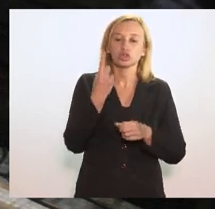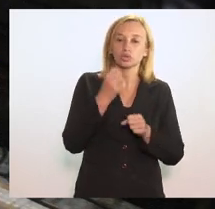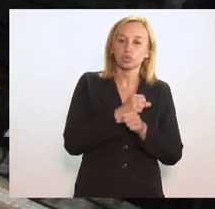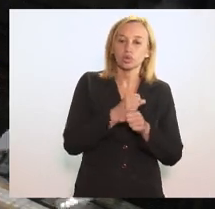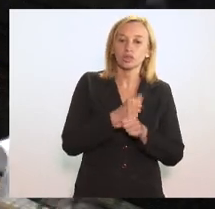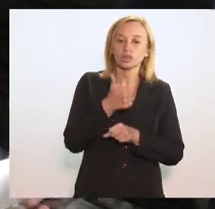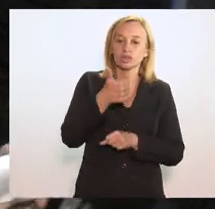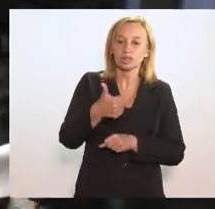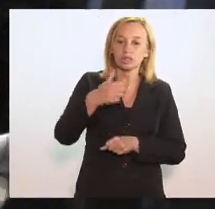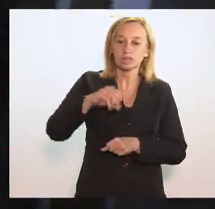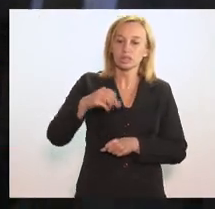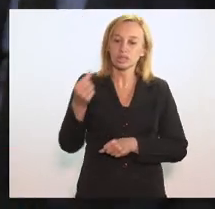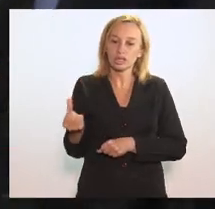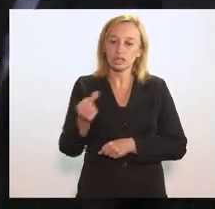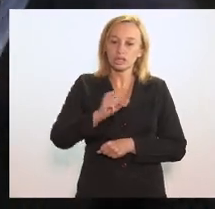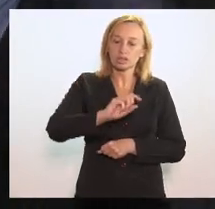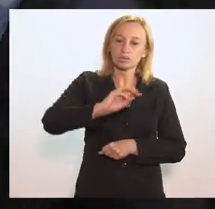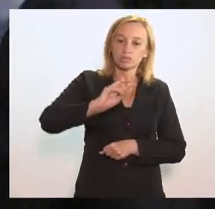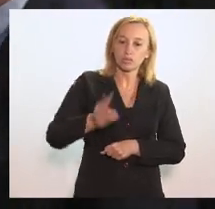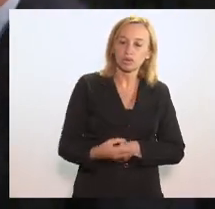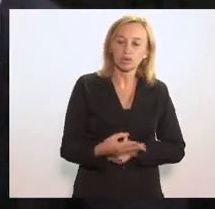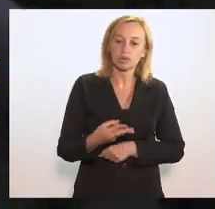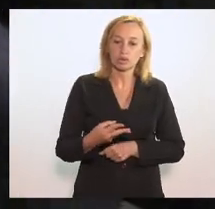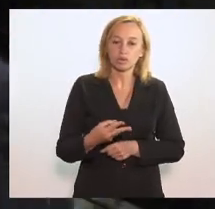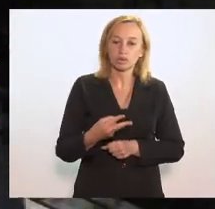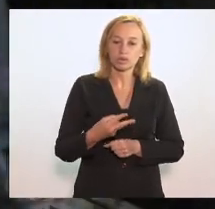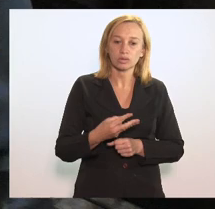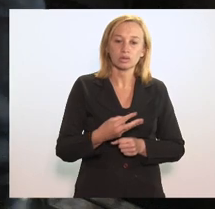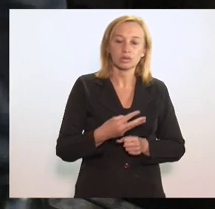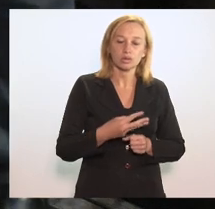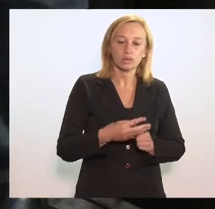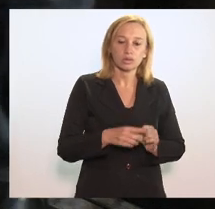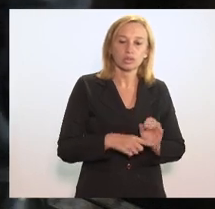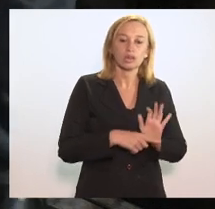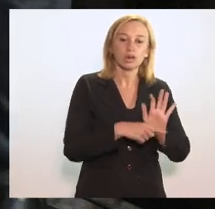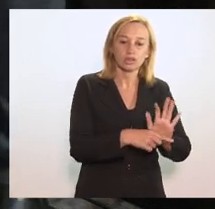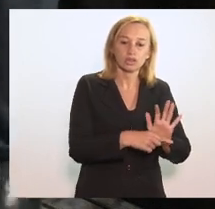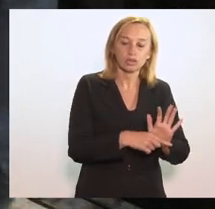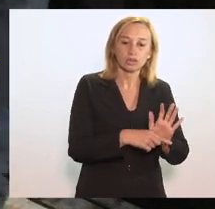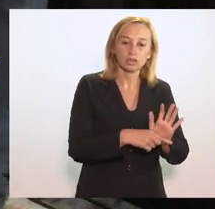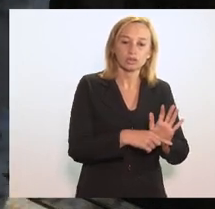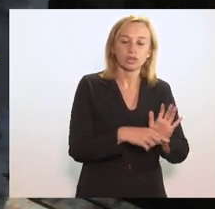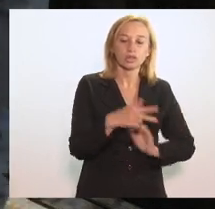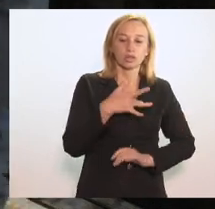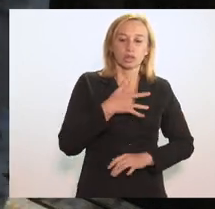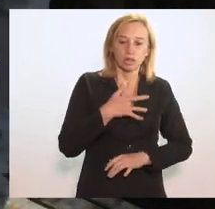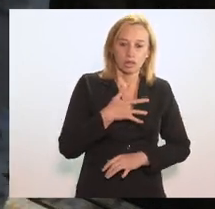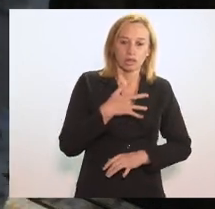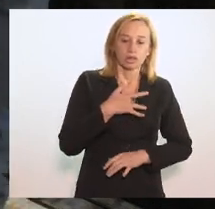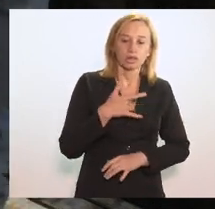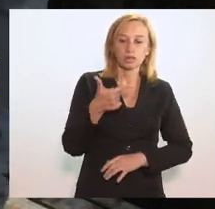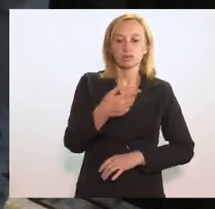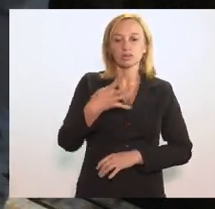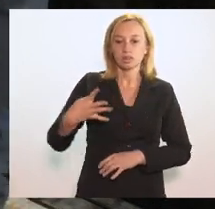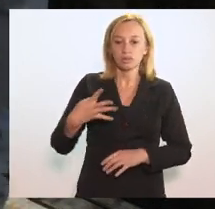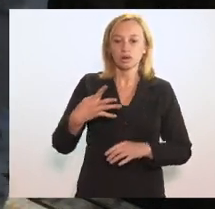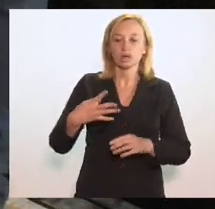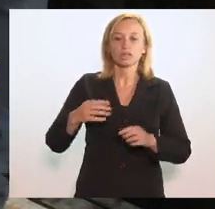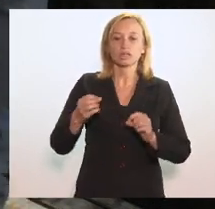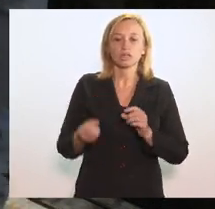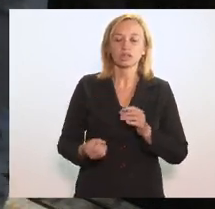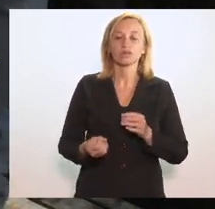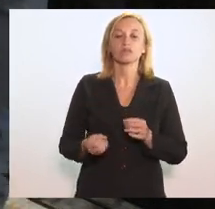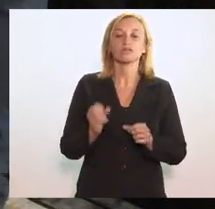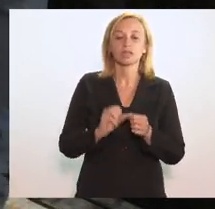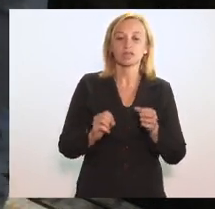106 milhões sejam direcionados ao enfrentamento da tuberculose e no dia 24 estaremos, então, realizando